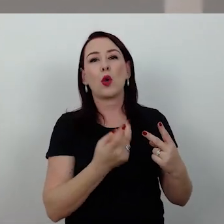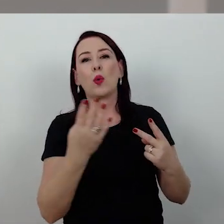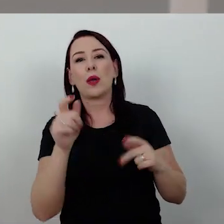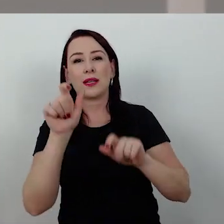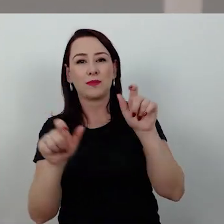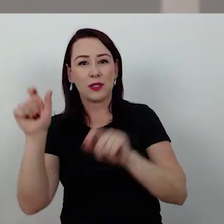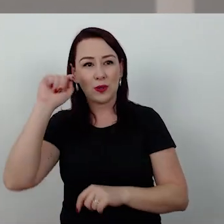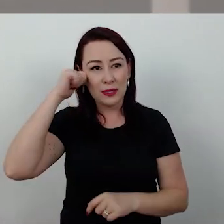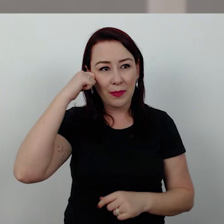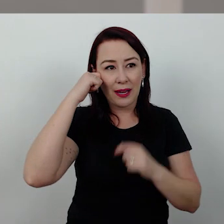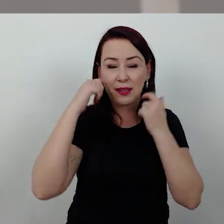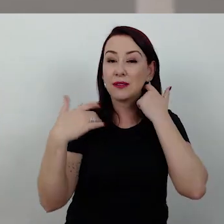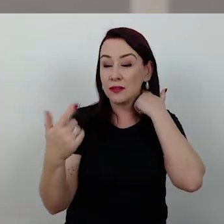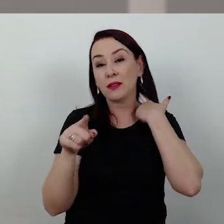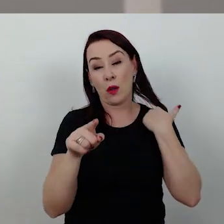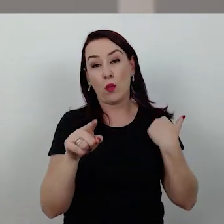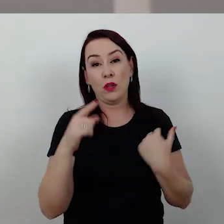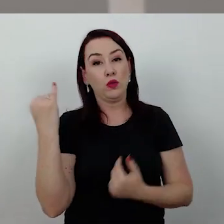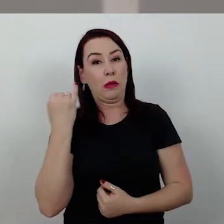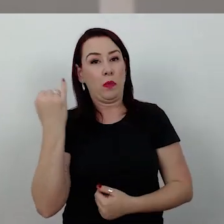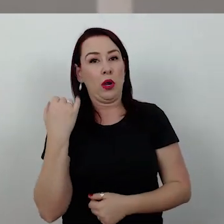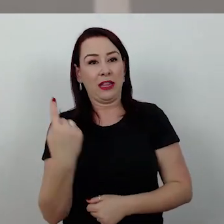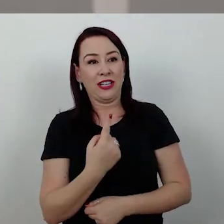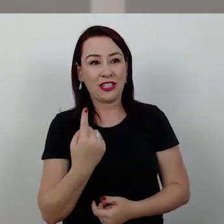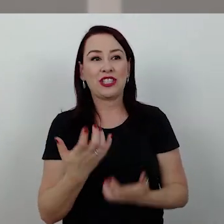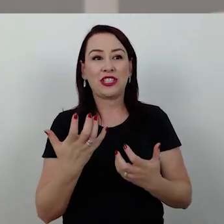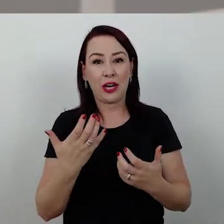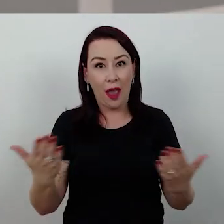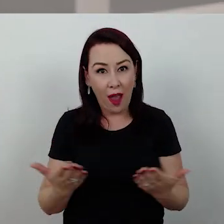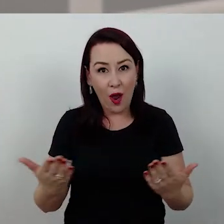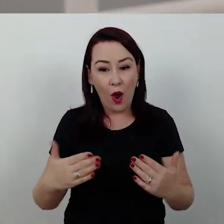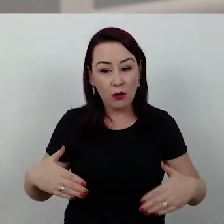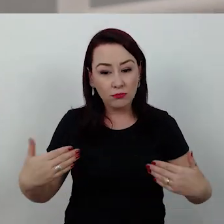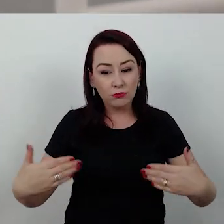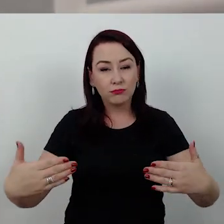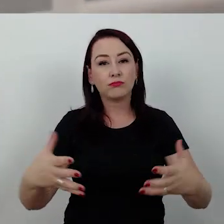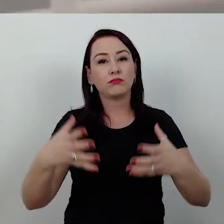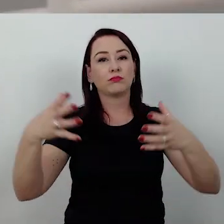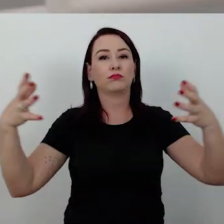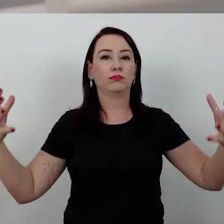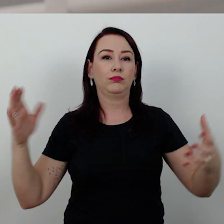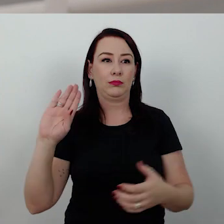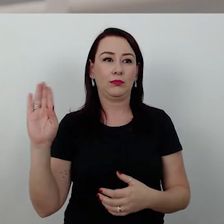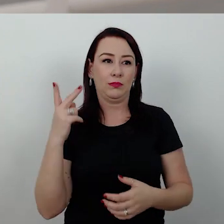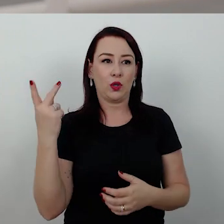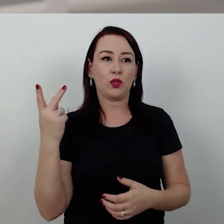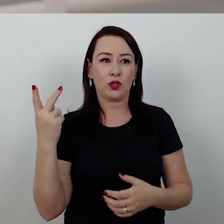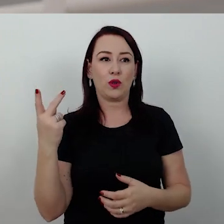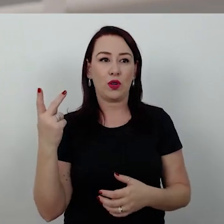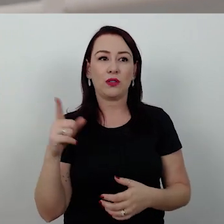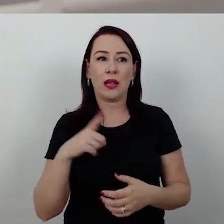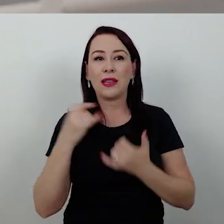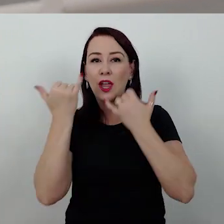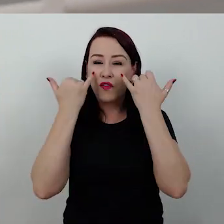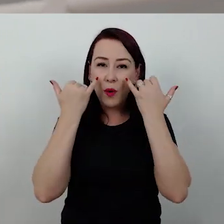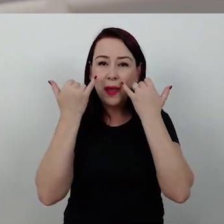a gente está falando de quantas pessoas pretas. Então, isso é muito importante também, e é algo que a gente quer agora começar a trazer para Belo Horizonte também, para